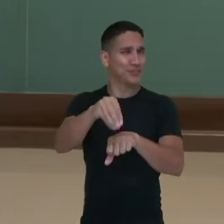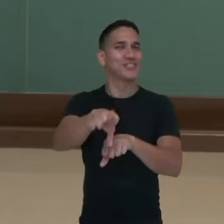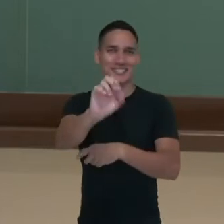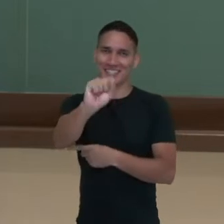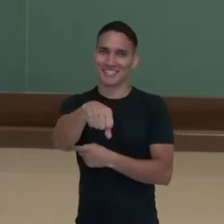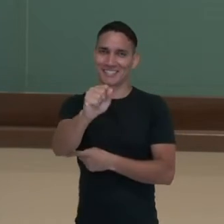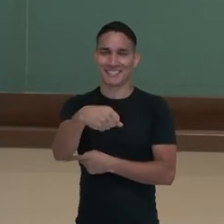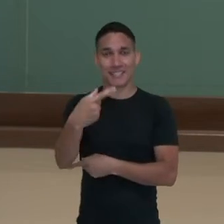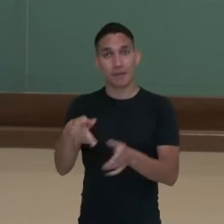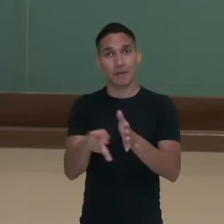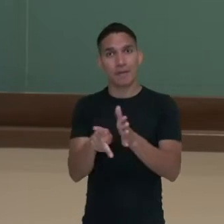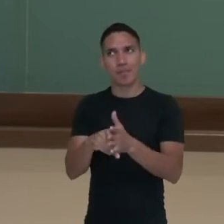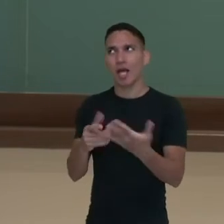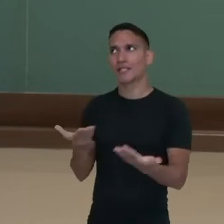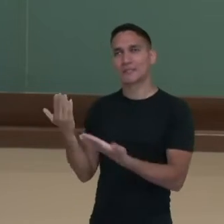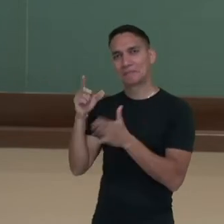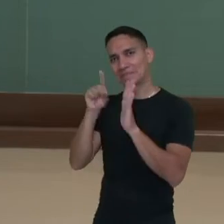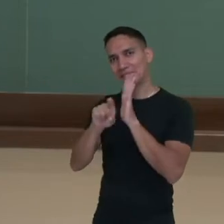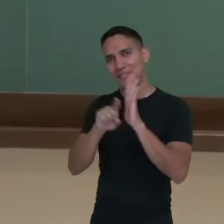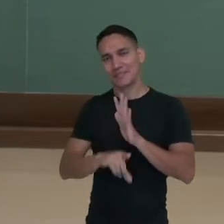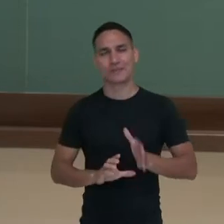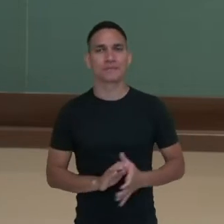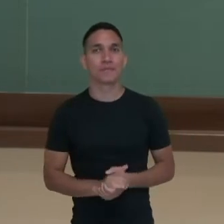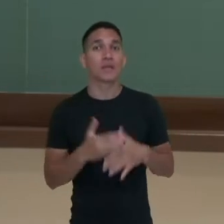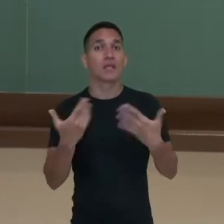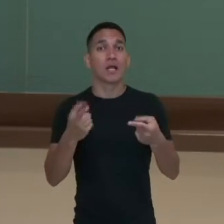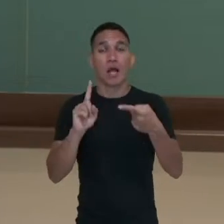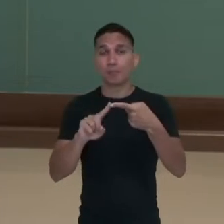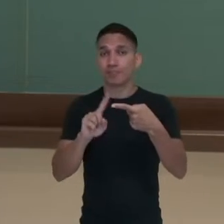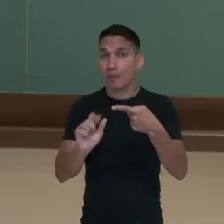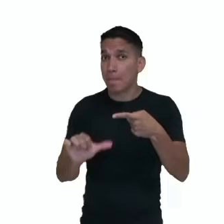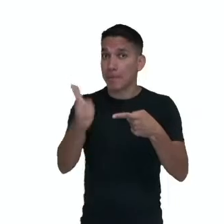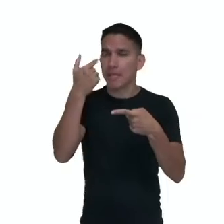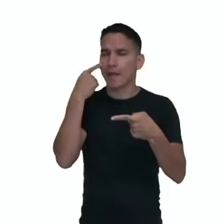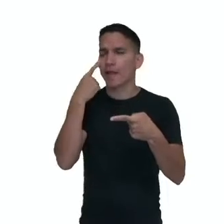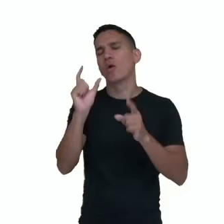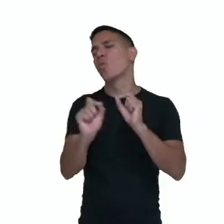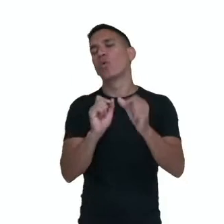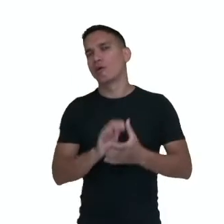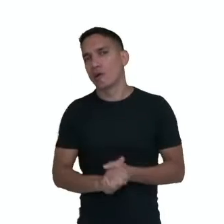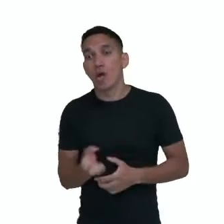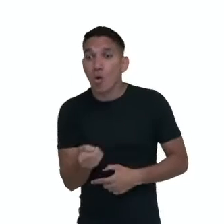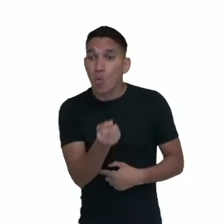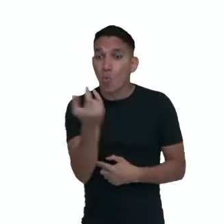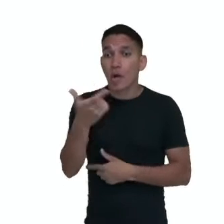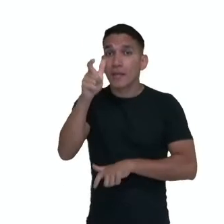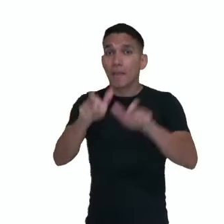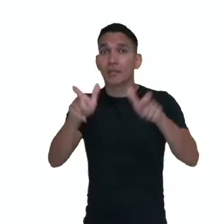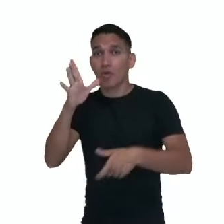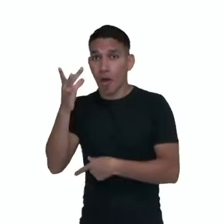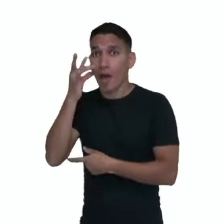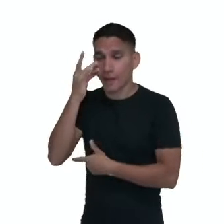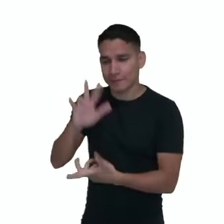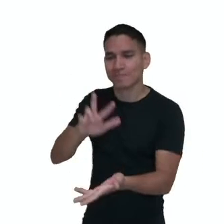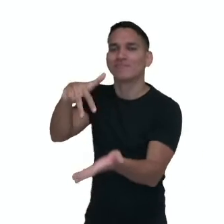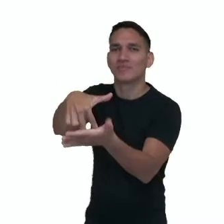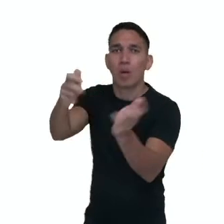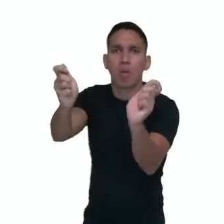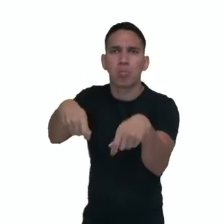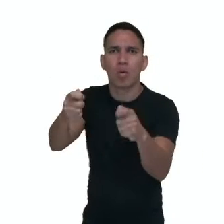sugestões para esses questionamentos. Então, a primeira pergunta é quantos jogadores titulares,